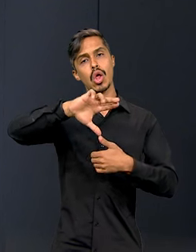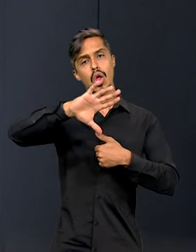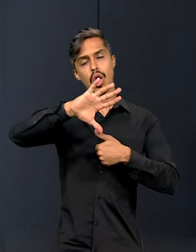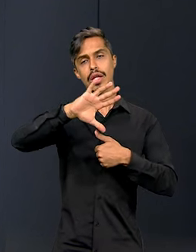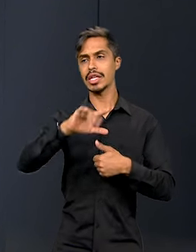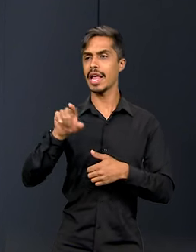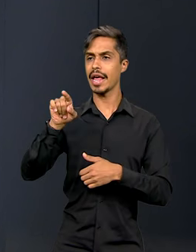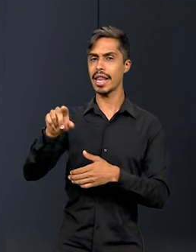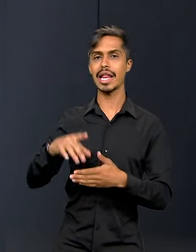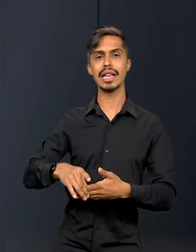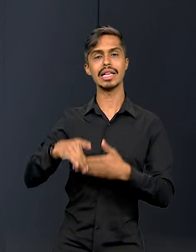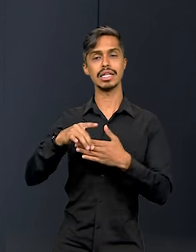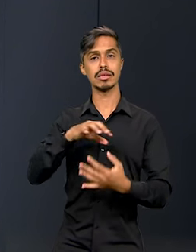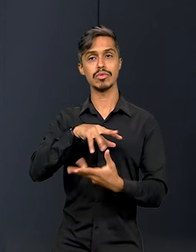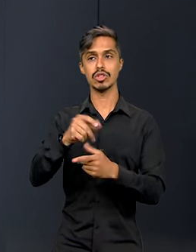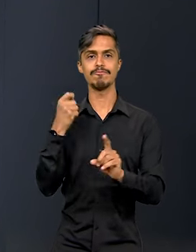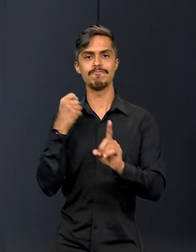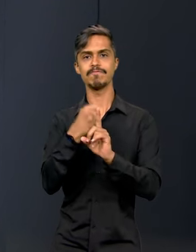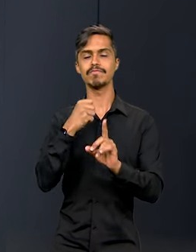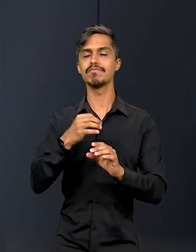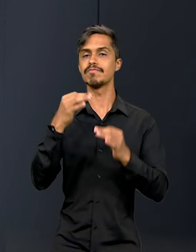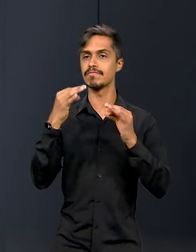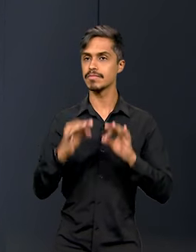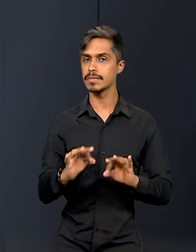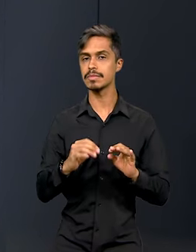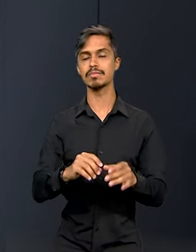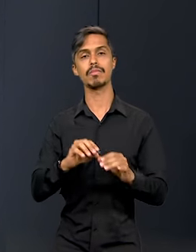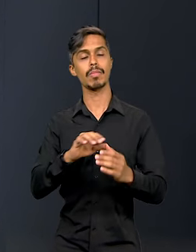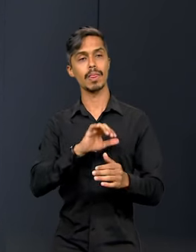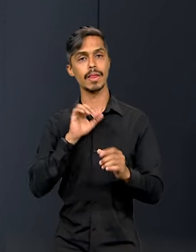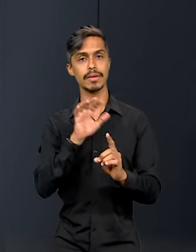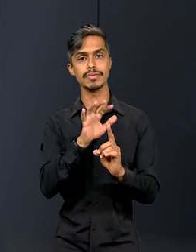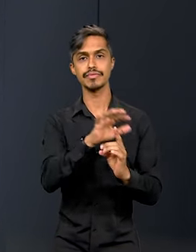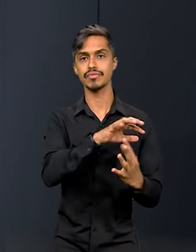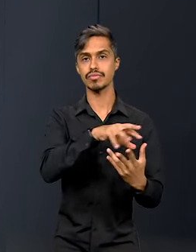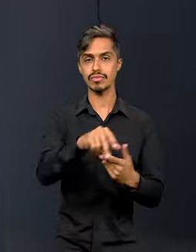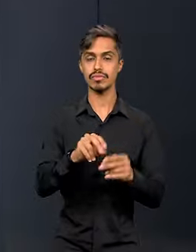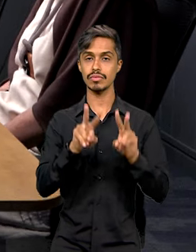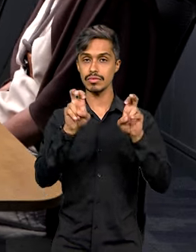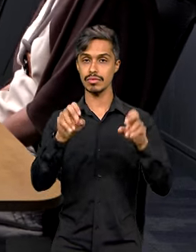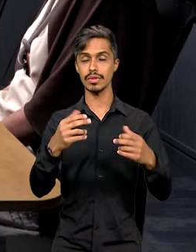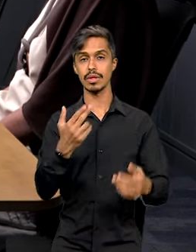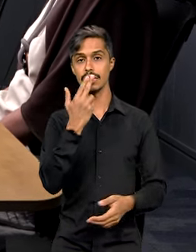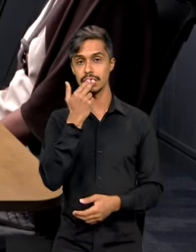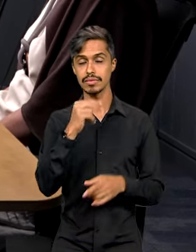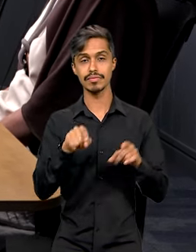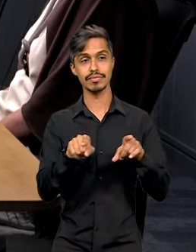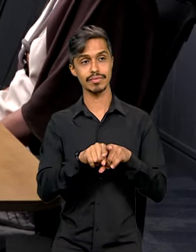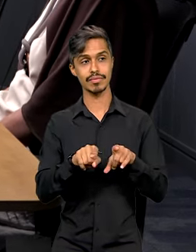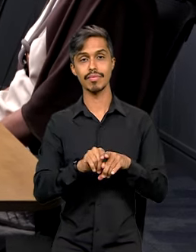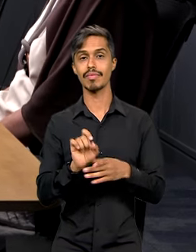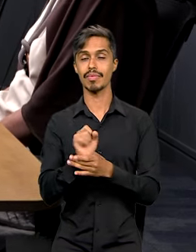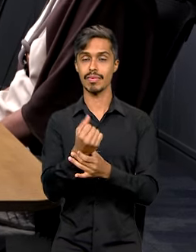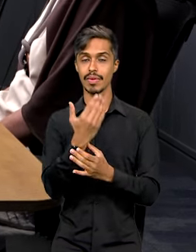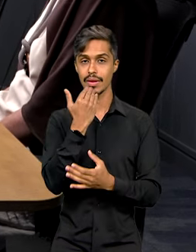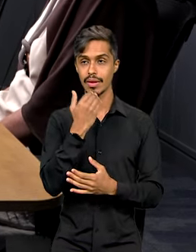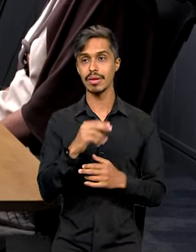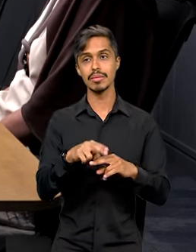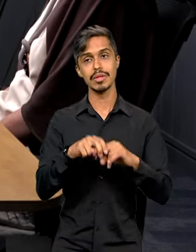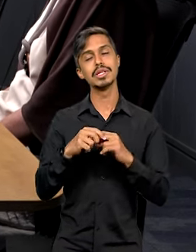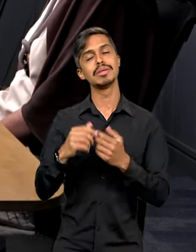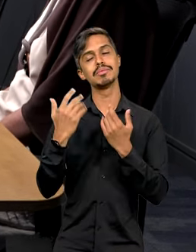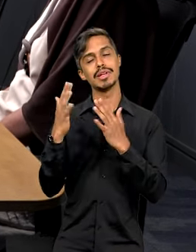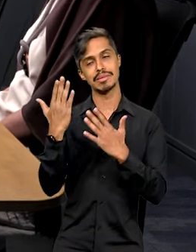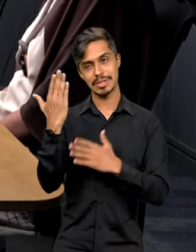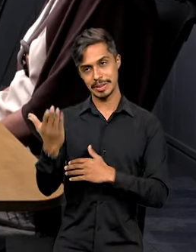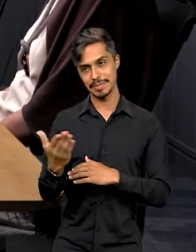como uma das líderes mundiais que causam Impacto e fazem a diferença no mundo no tema nutrição e segurança alimentar então